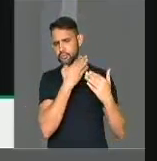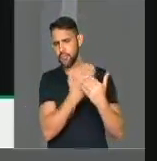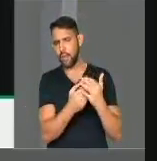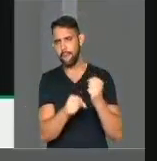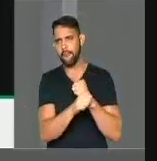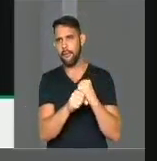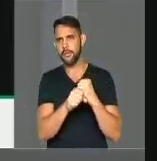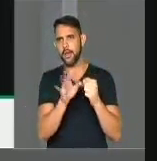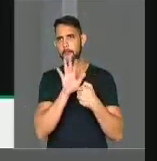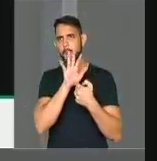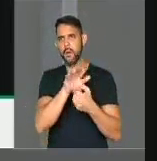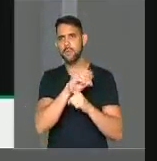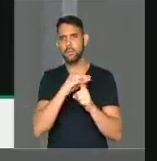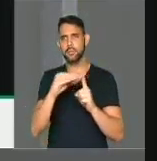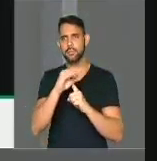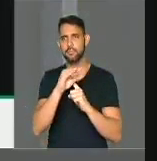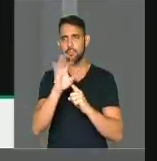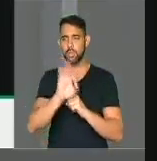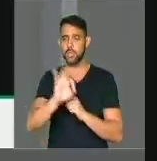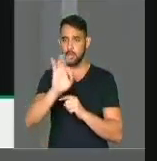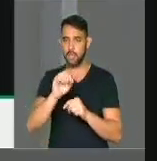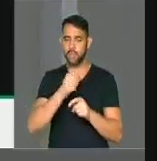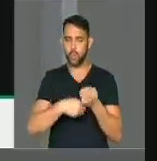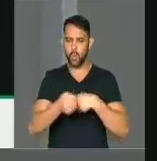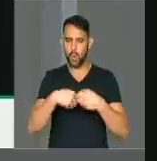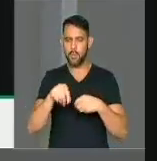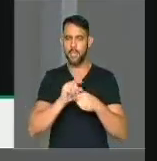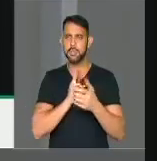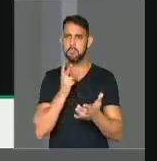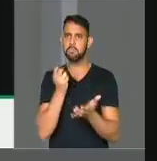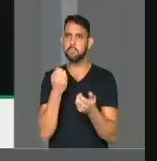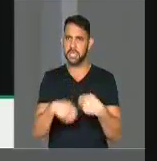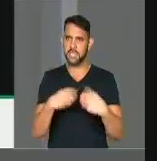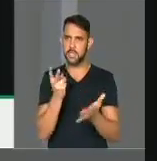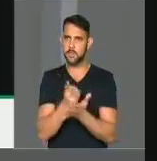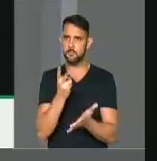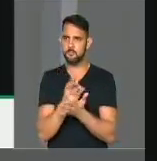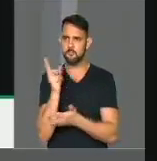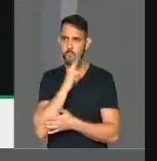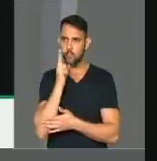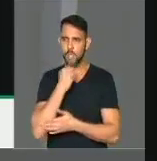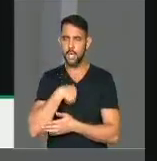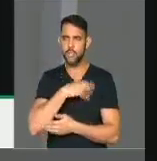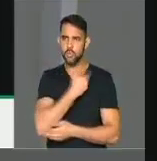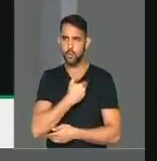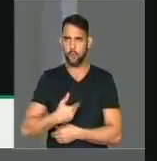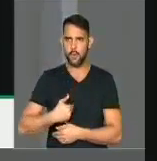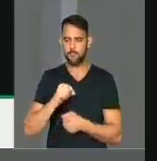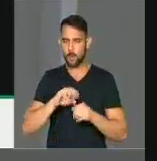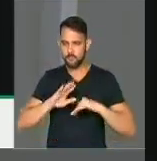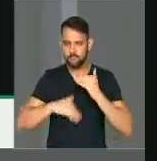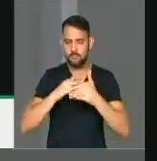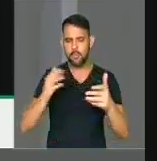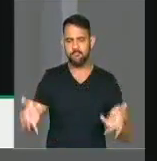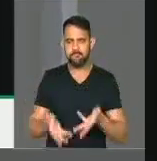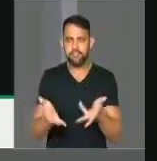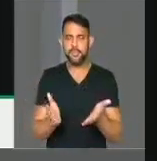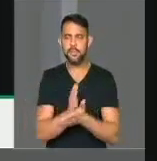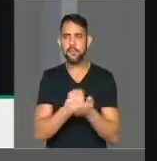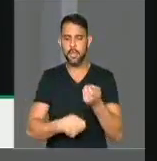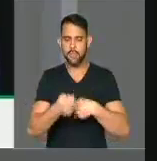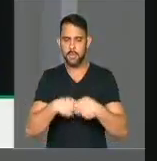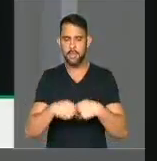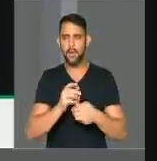se repete esses indicadores sociais e econômicos e que nós prezamos urgentemente o Estado ter um avanço na